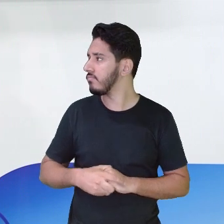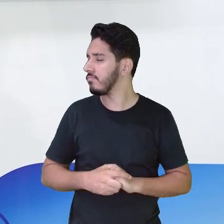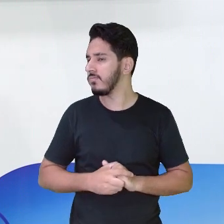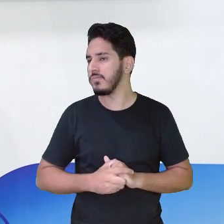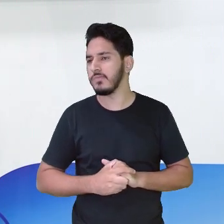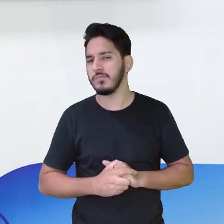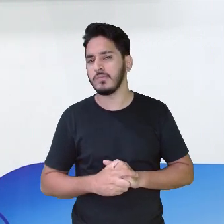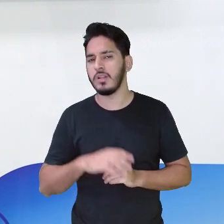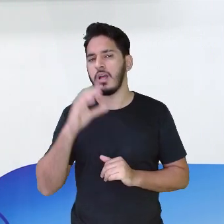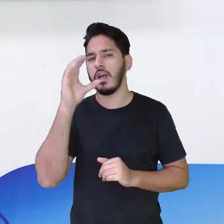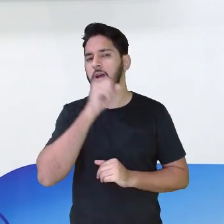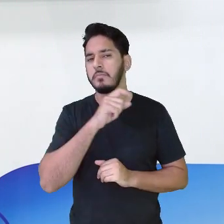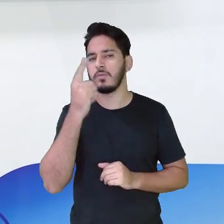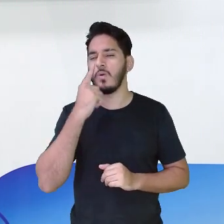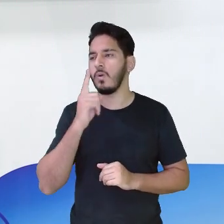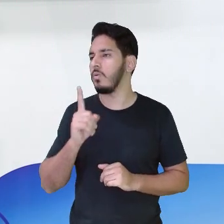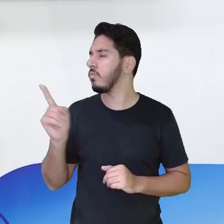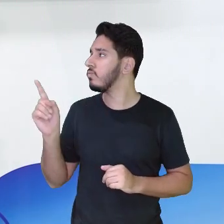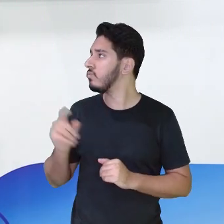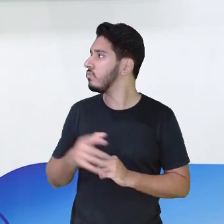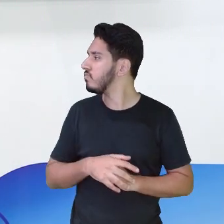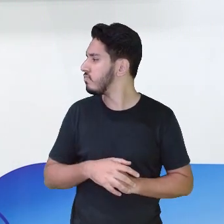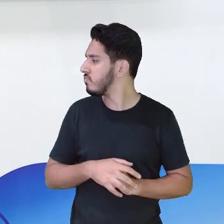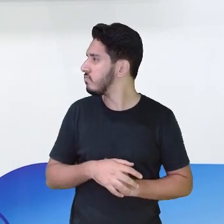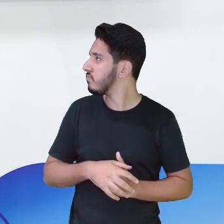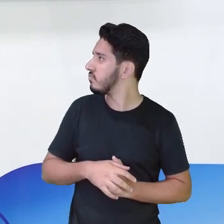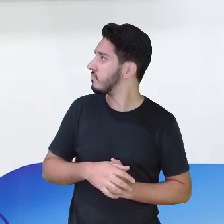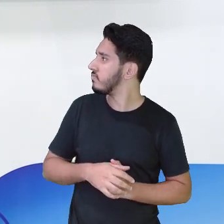Olha aí rapidinho.